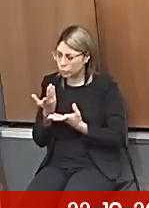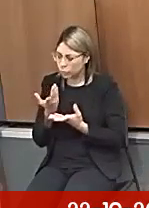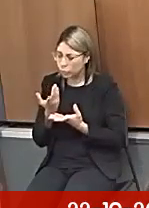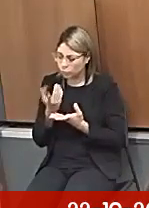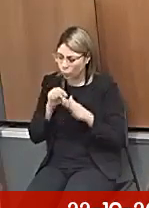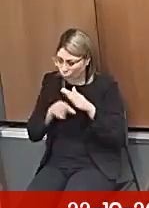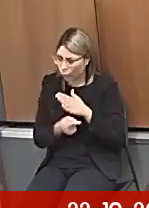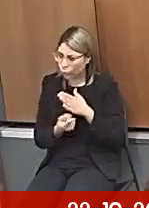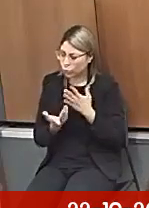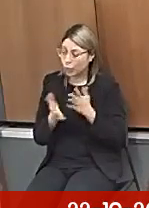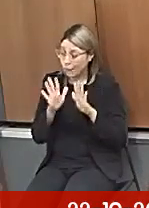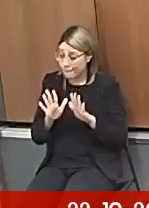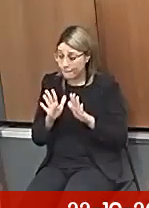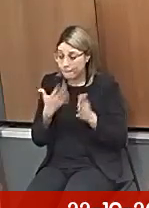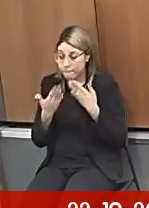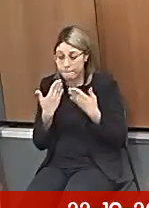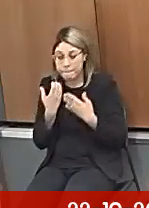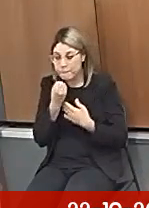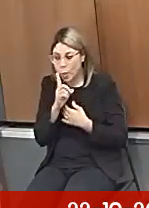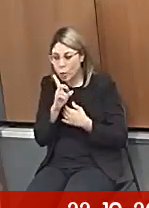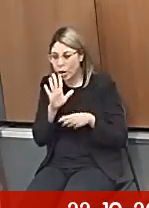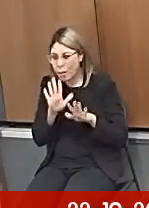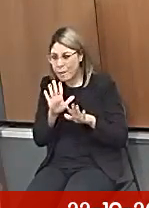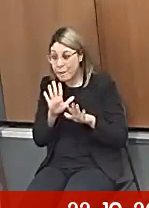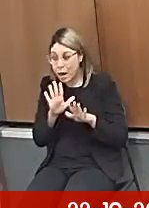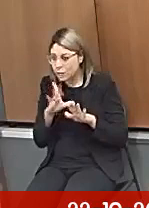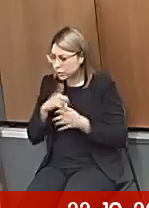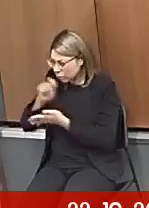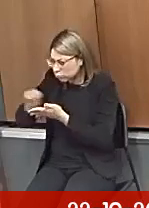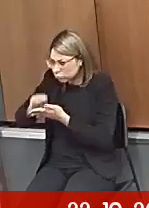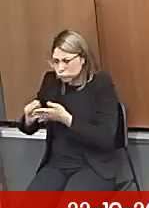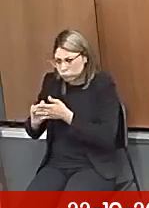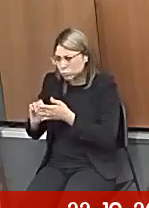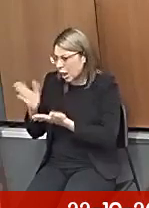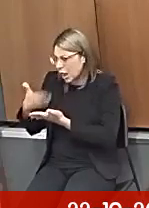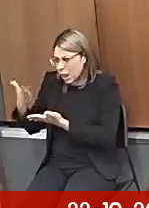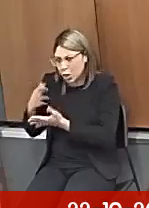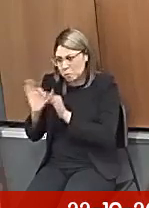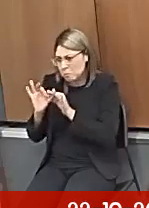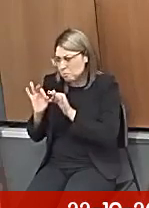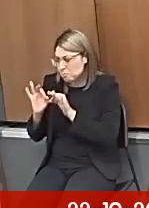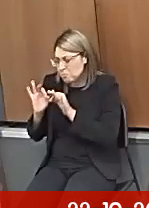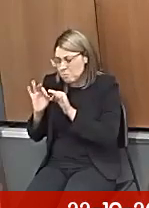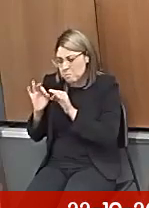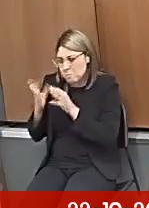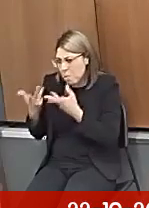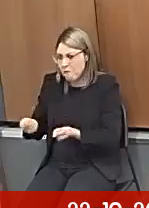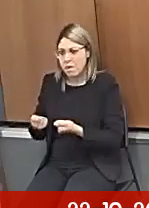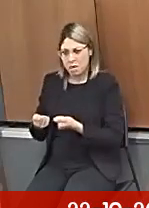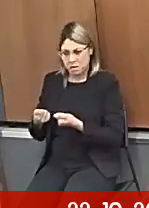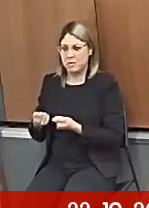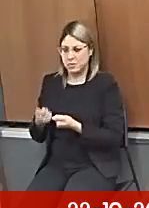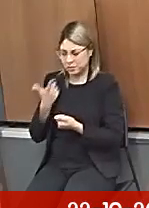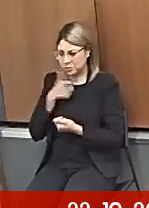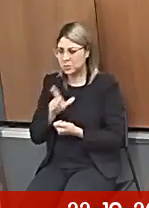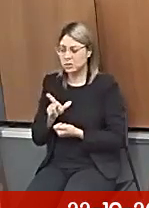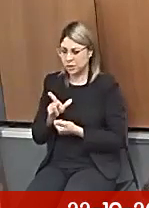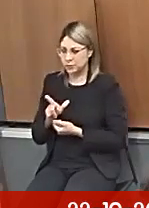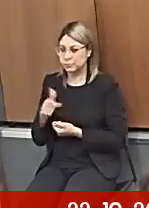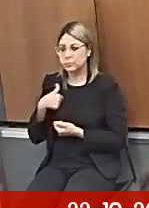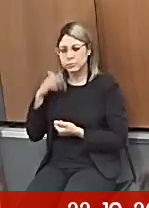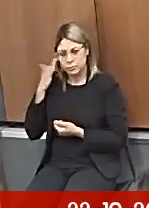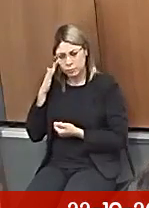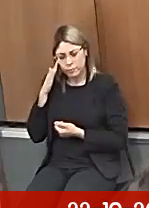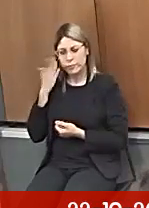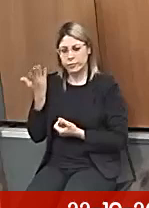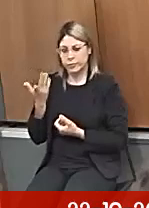comunica verbalmente, mas se comunica de outros jeitos, que dá conta de aprender. E eles falam, eu entendo como qualquer um. Sabe, é